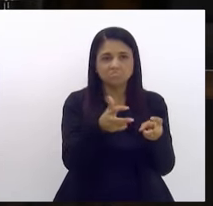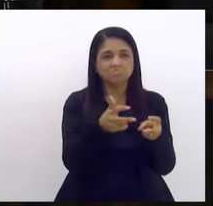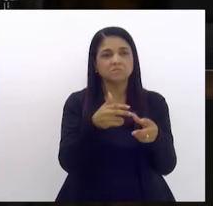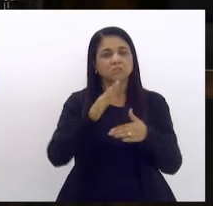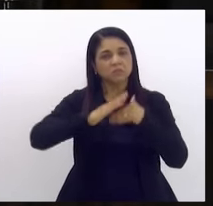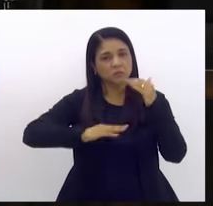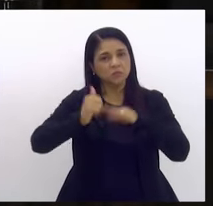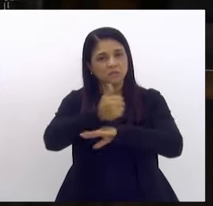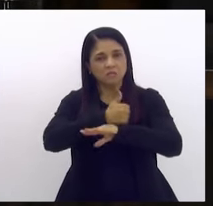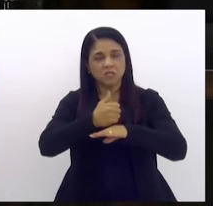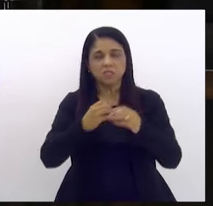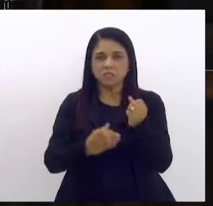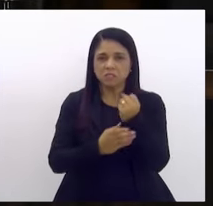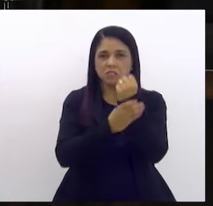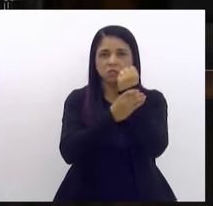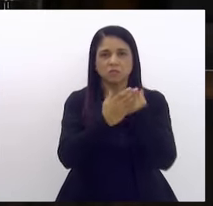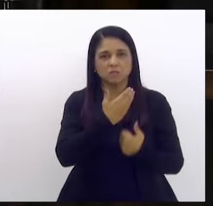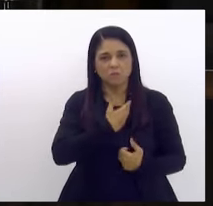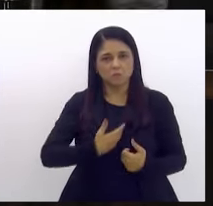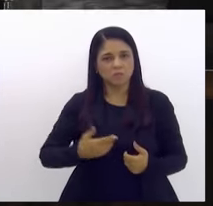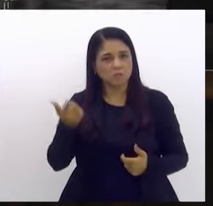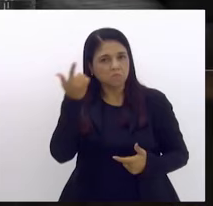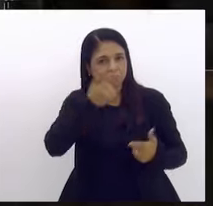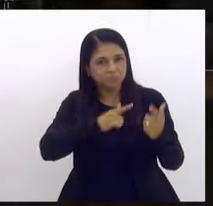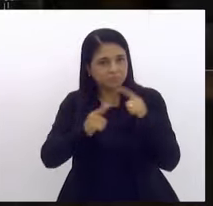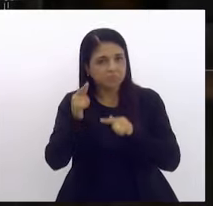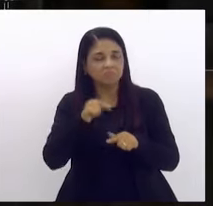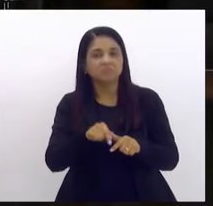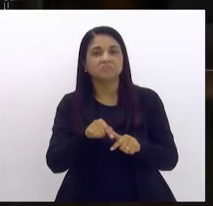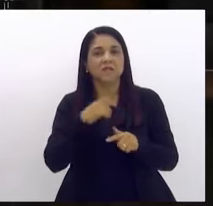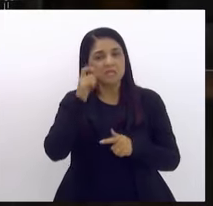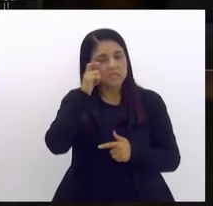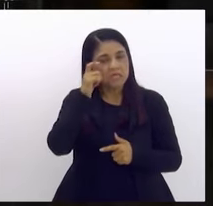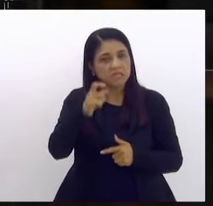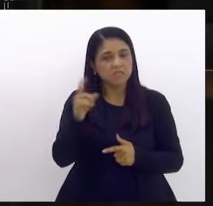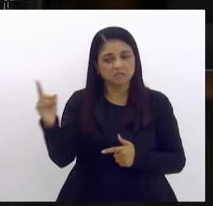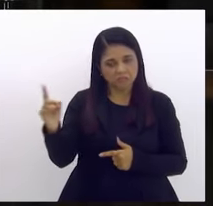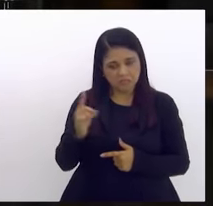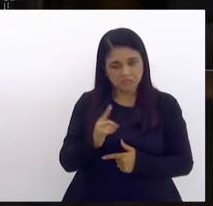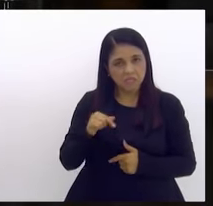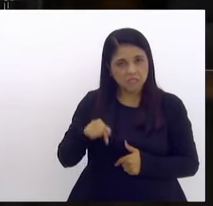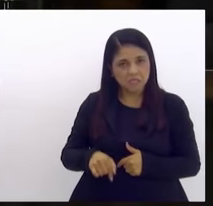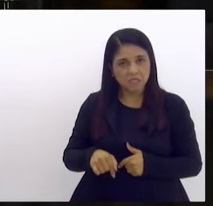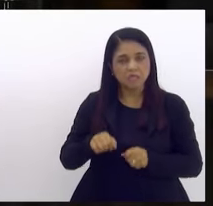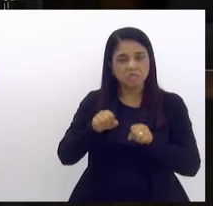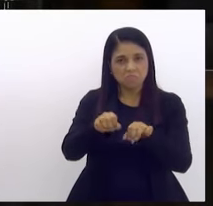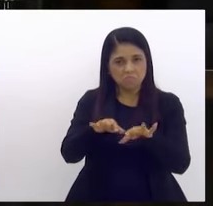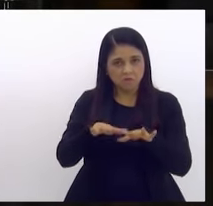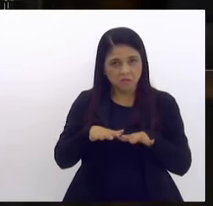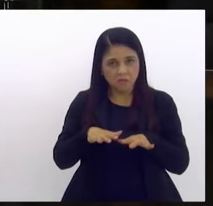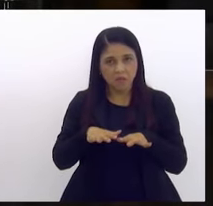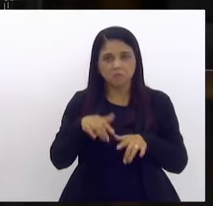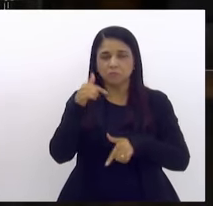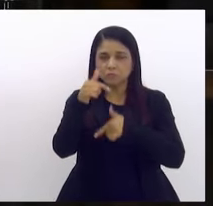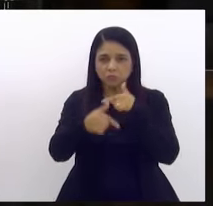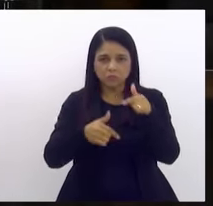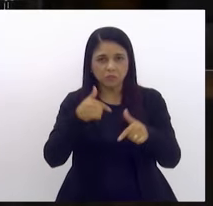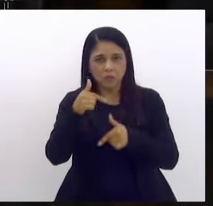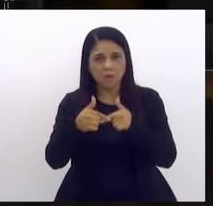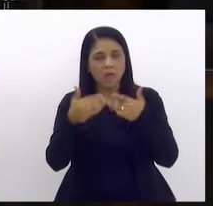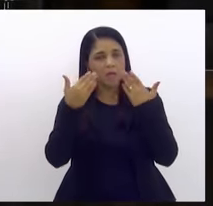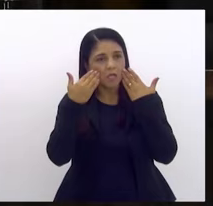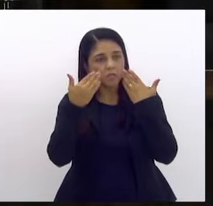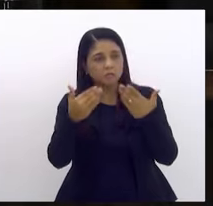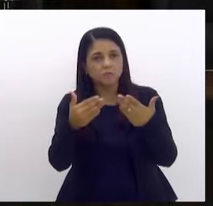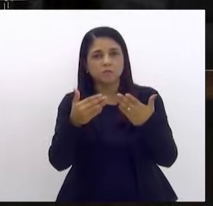da segurança pública fazem, e seria muito interessante que a gente pudesse trazer aqui ao plenário o trabalho, a exposição